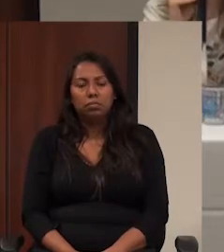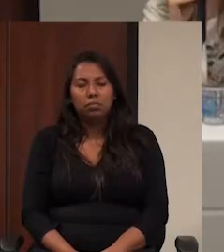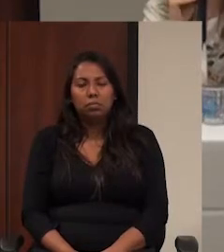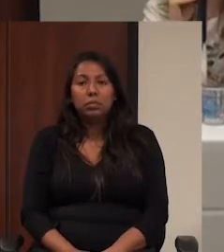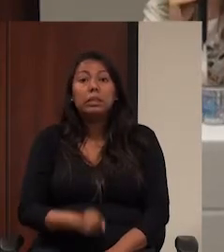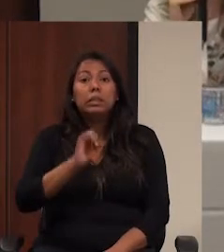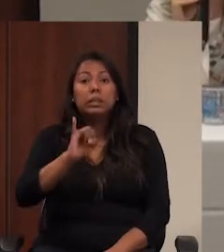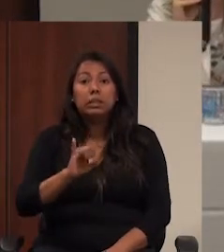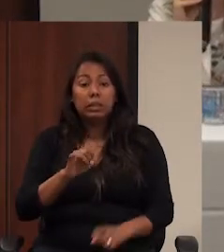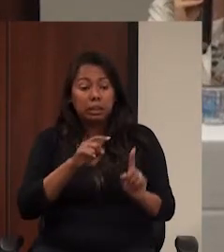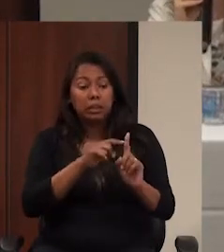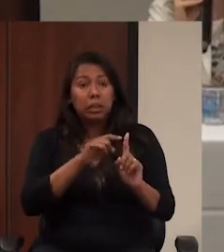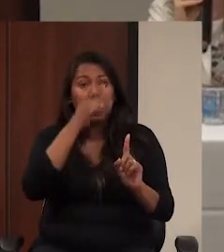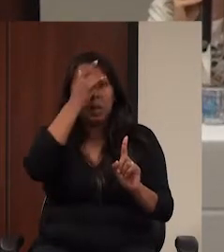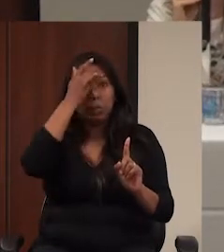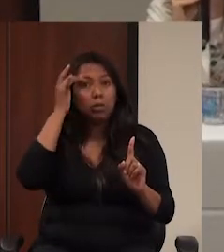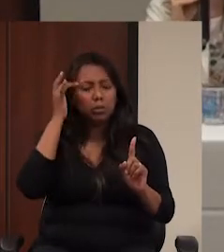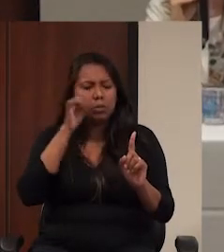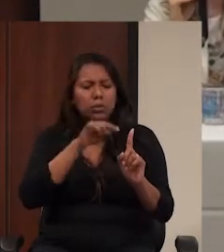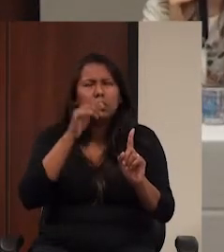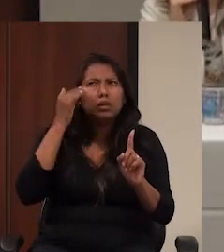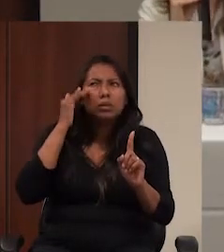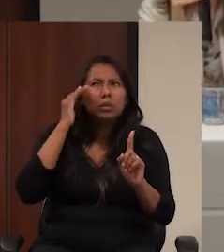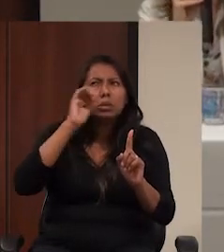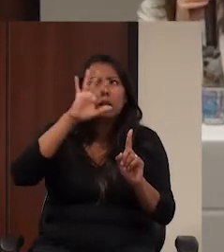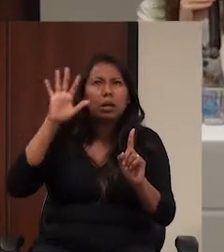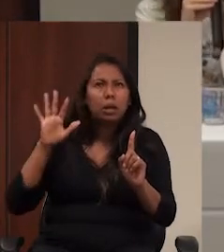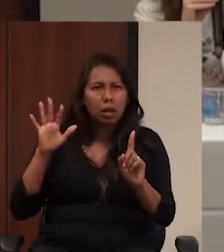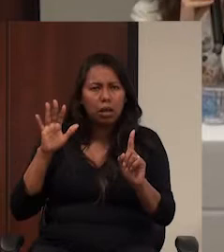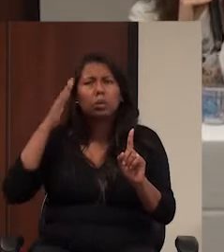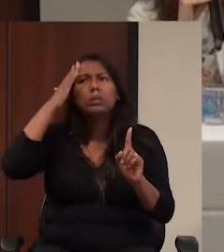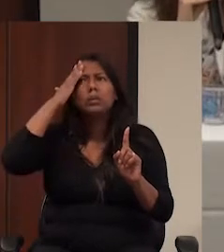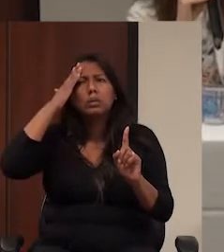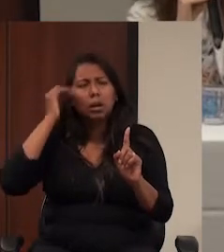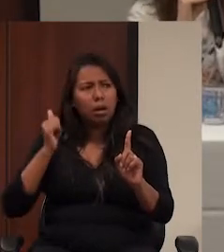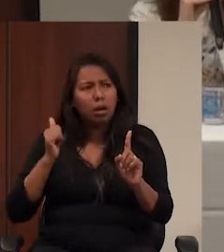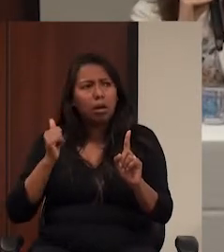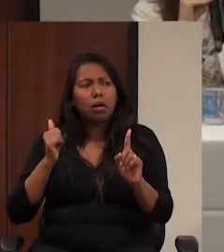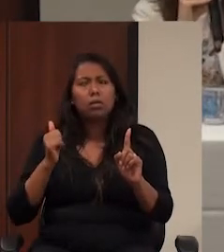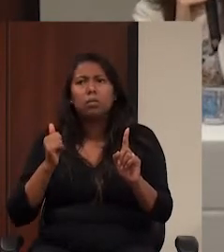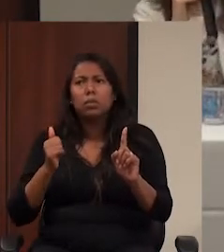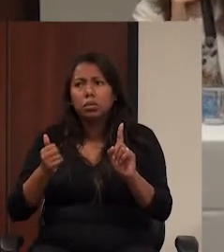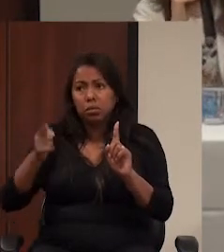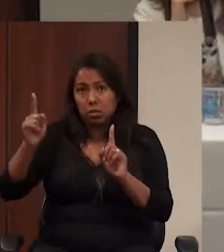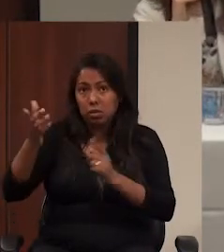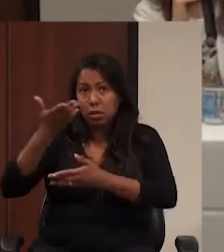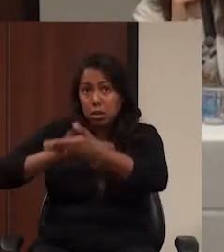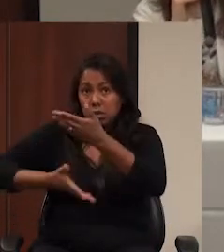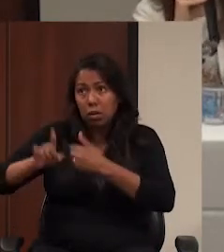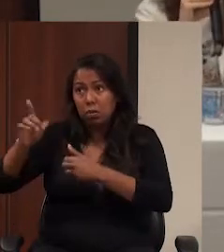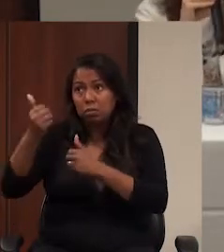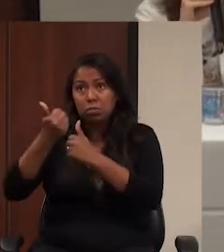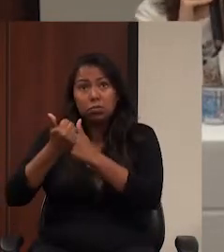E se a pessoa tem condições de entender e reconhecer que essa relação que ela tem com esse representante é uma